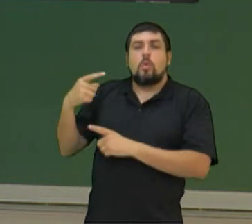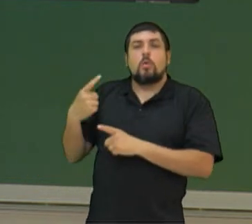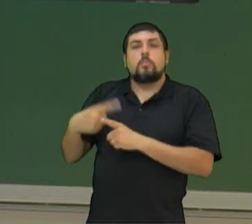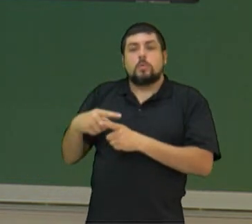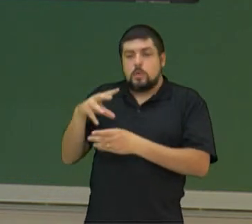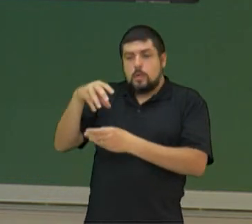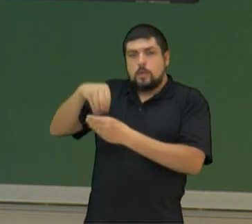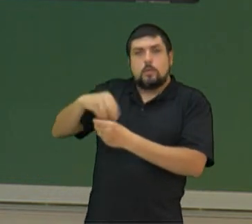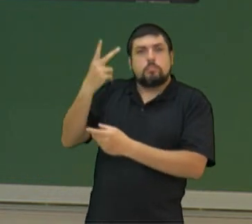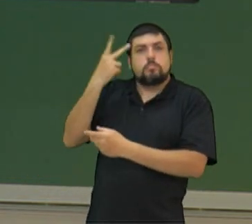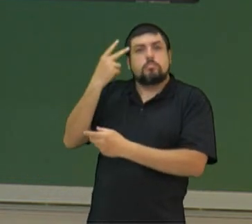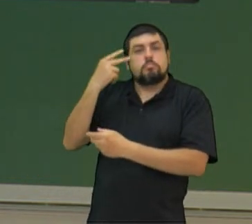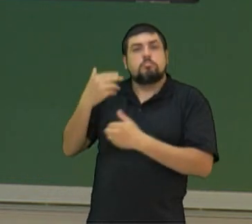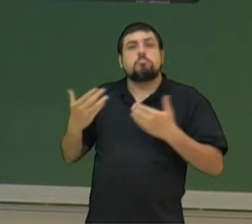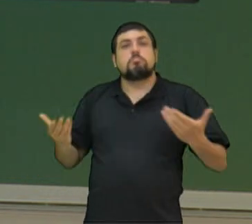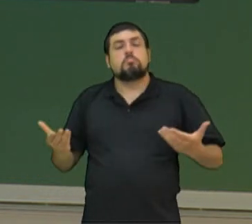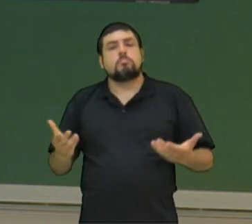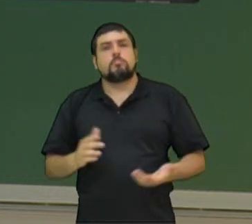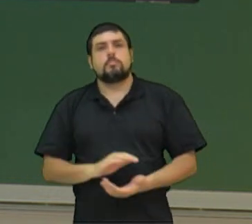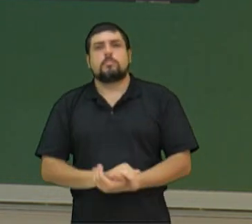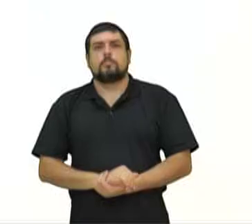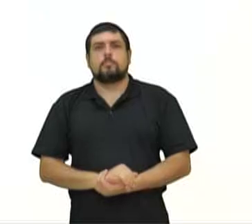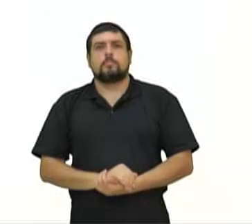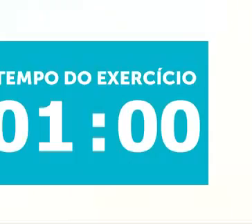os antígenos?